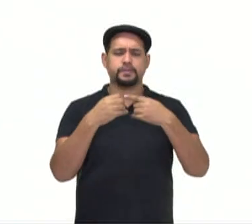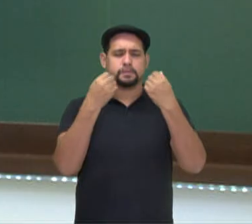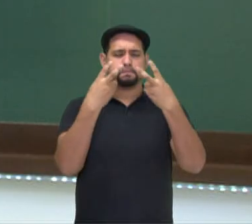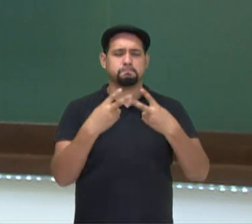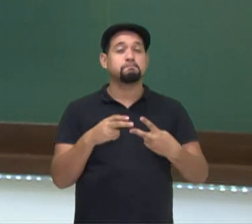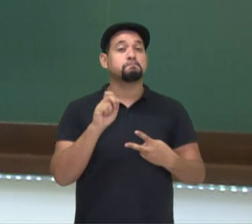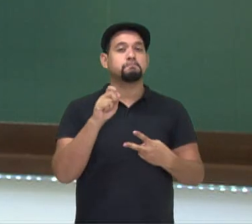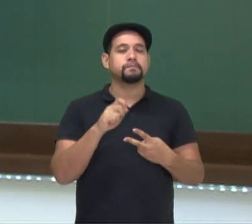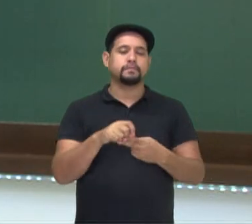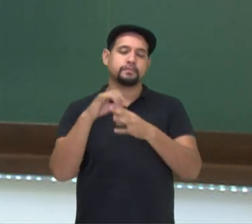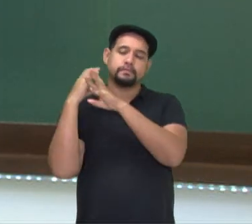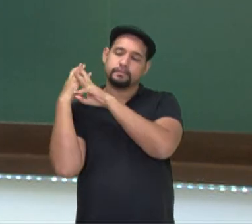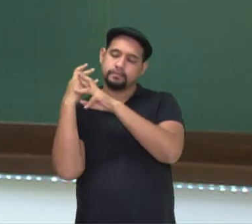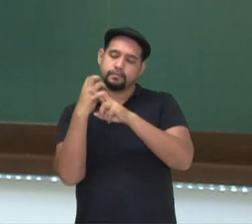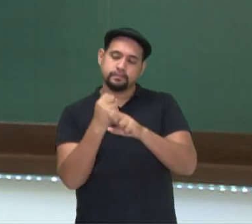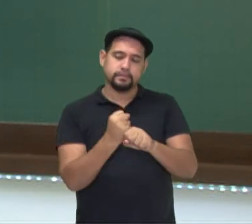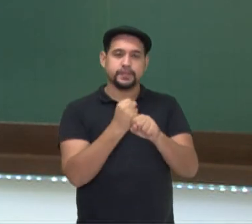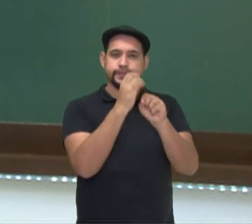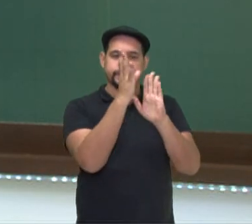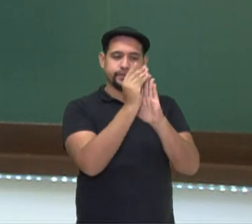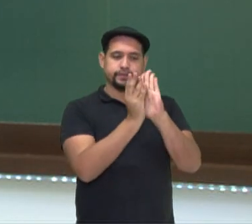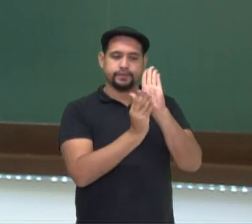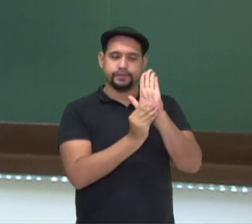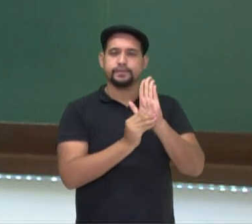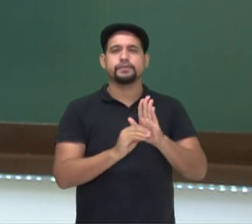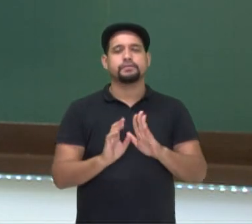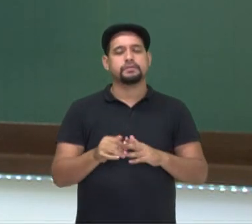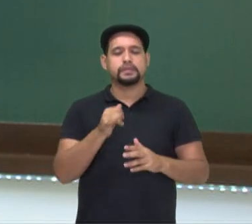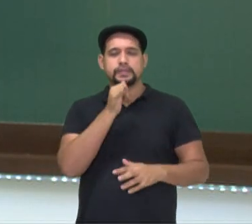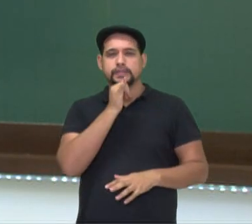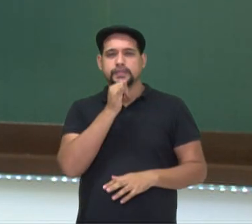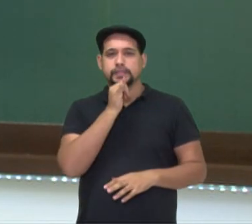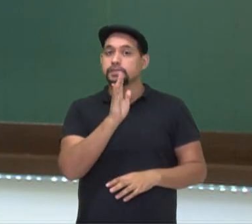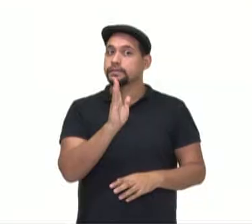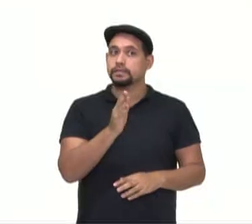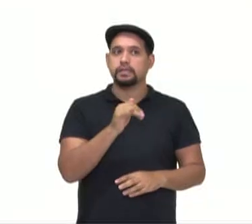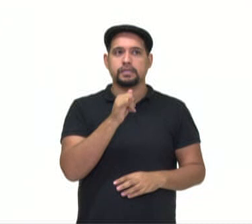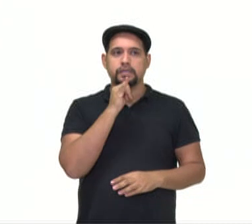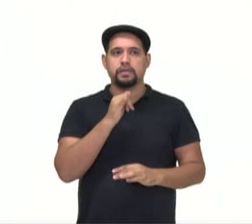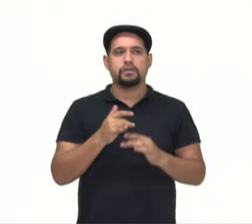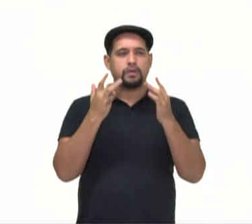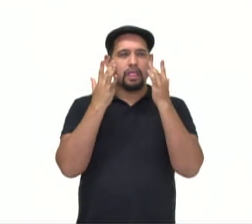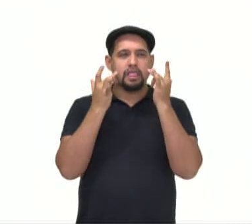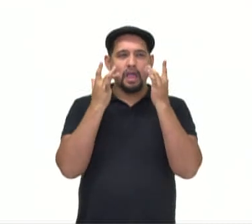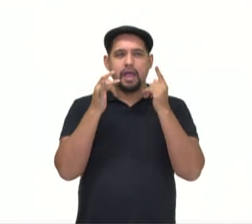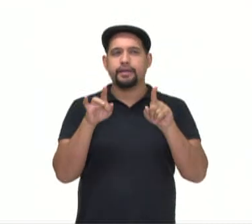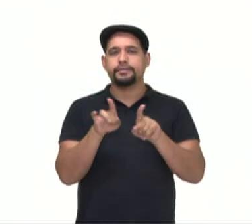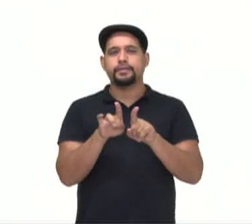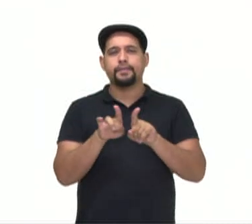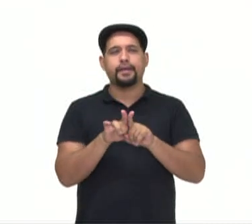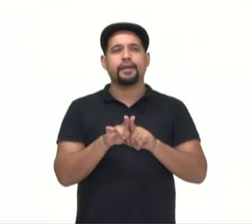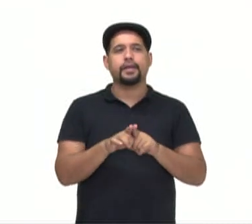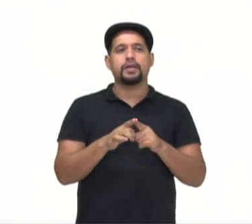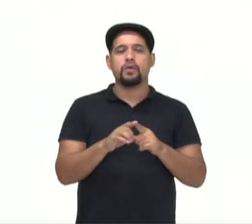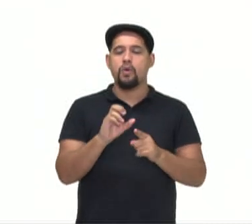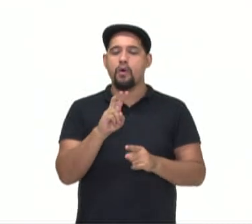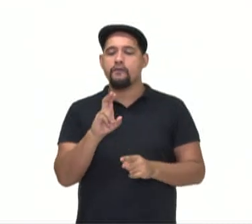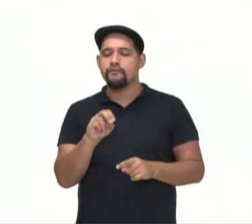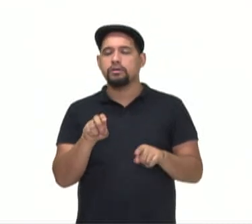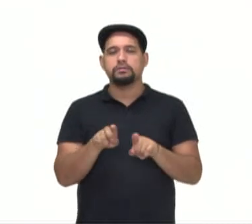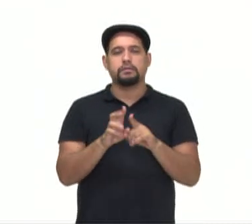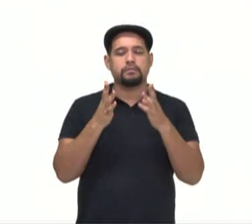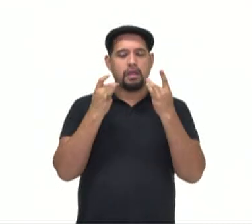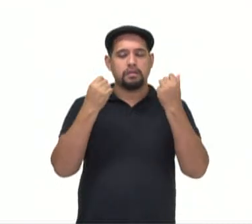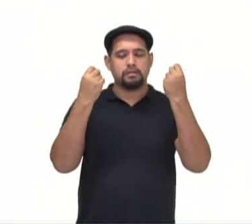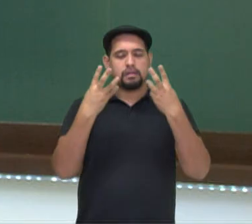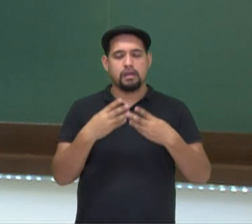fazer uma revisão dos conteúdos. Então, aqui os exemplos, do Teatro Epidauro, do espetáculo Ovo, que a gente já